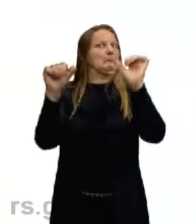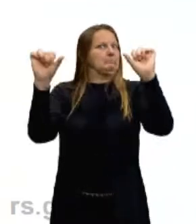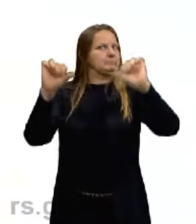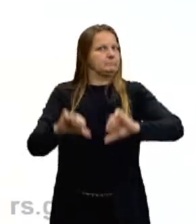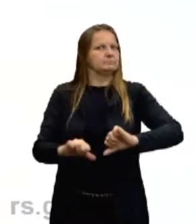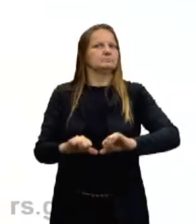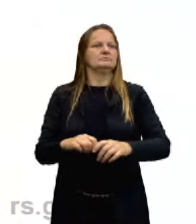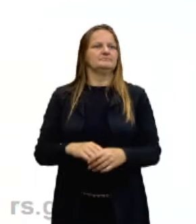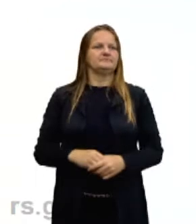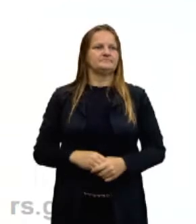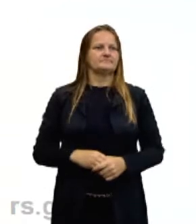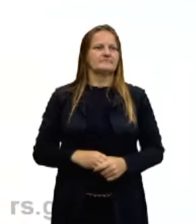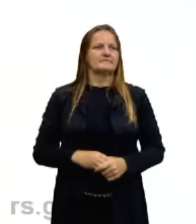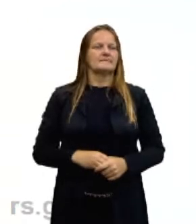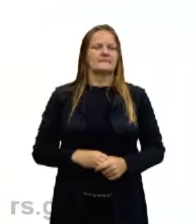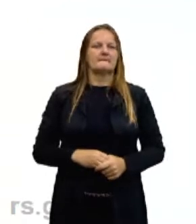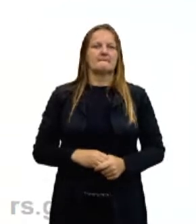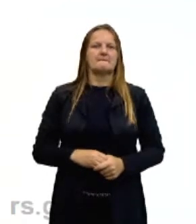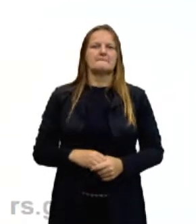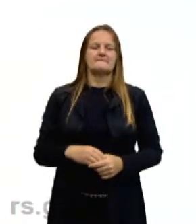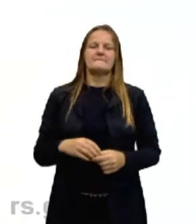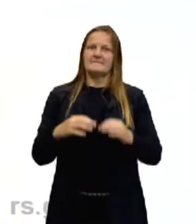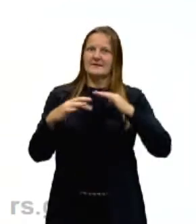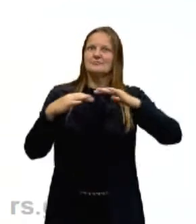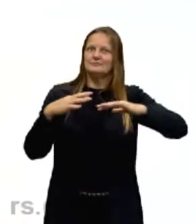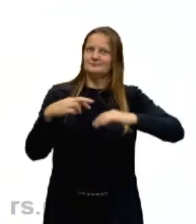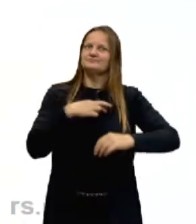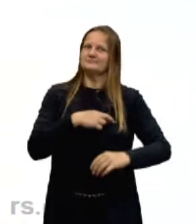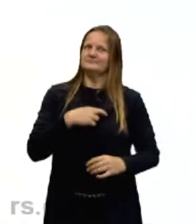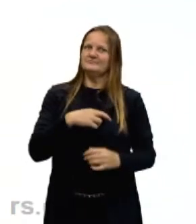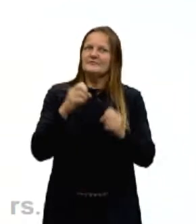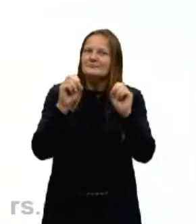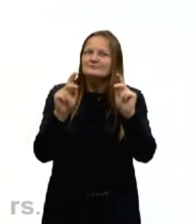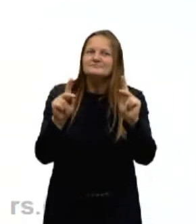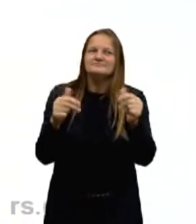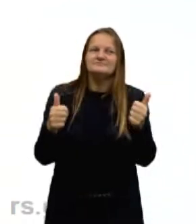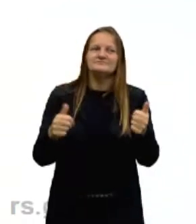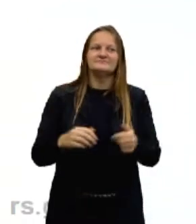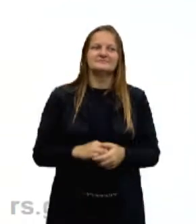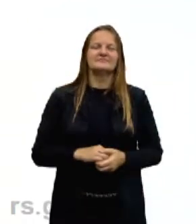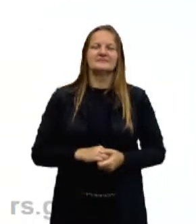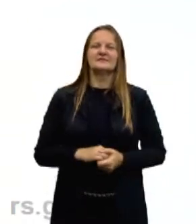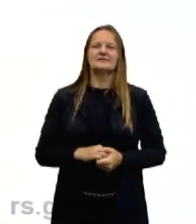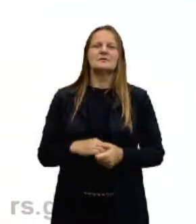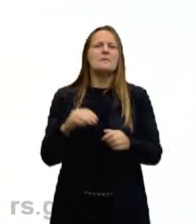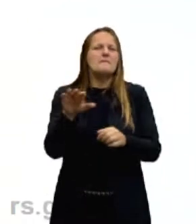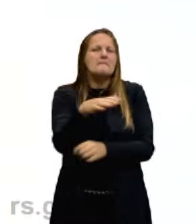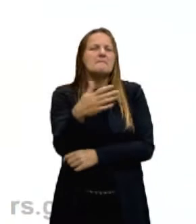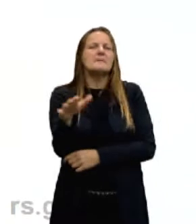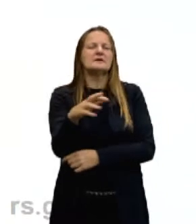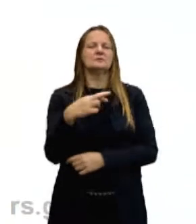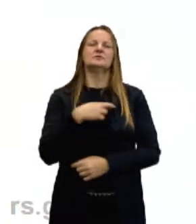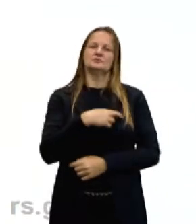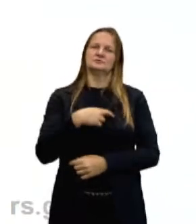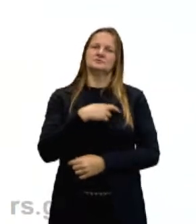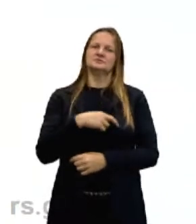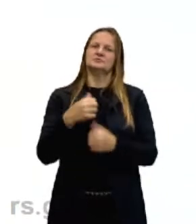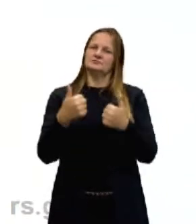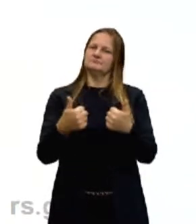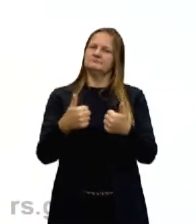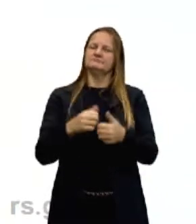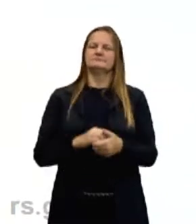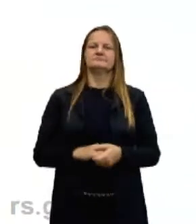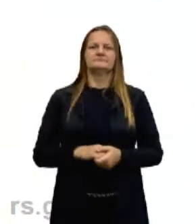aí esse movimento romântico tá bom galera então mais ou menos a gente falar sobre o romantismo é isso tá